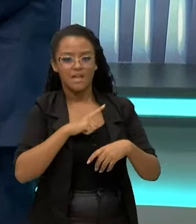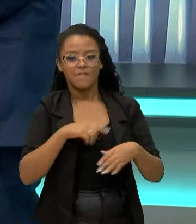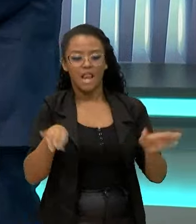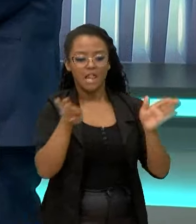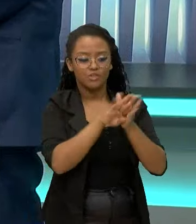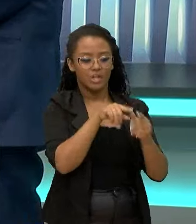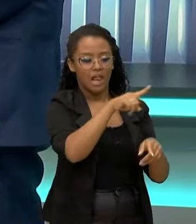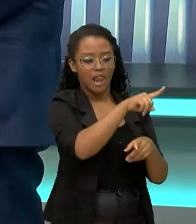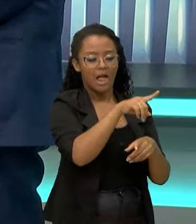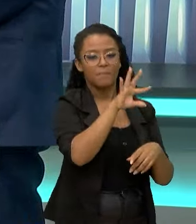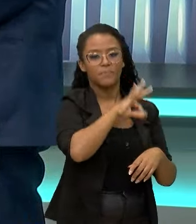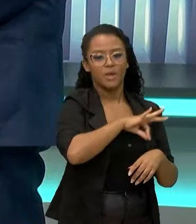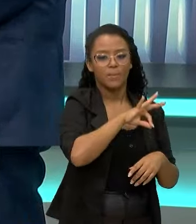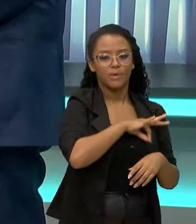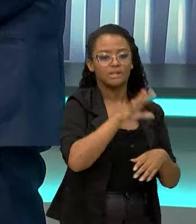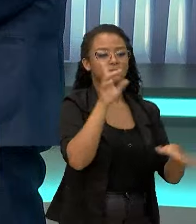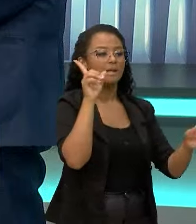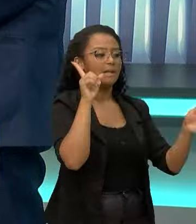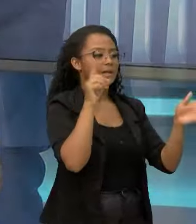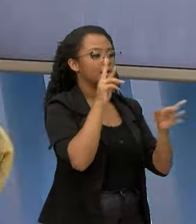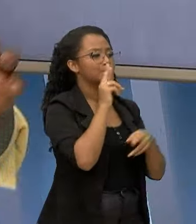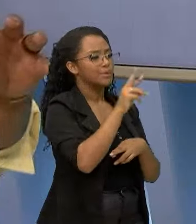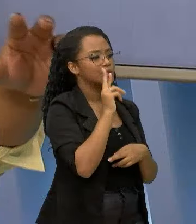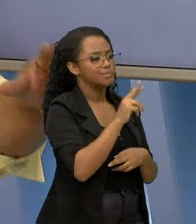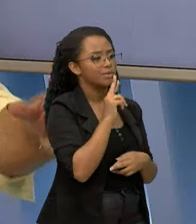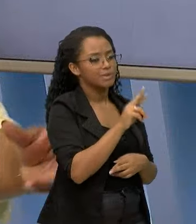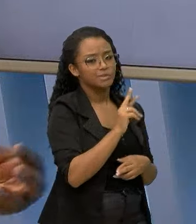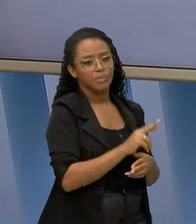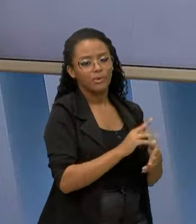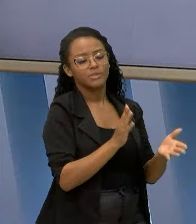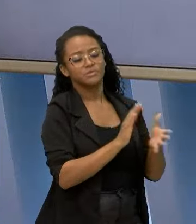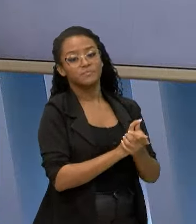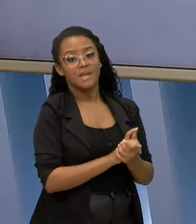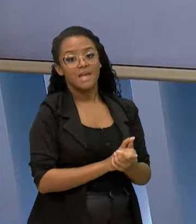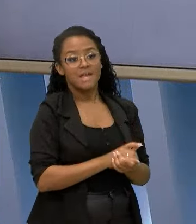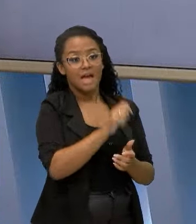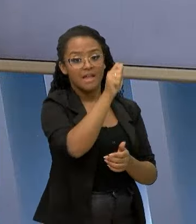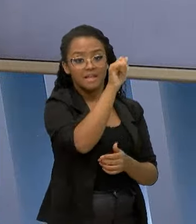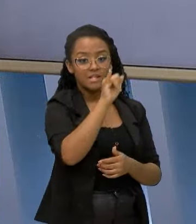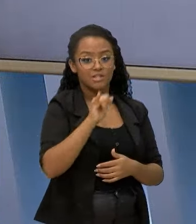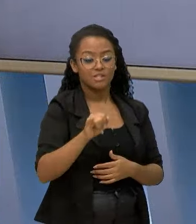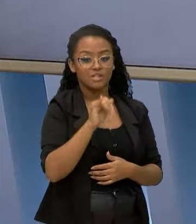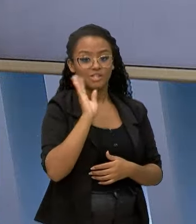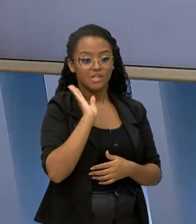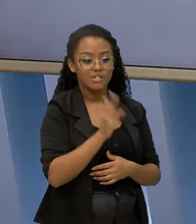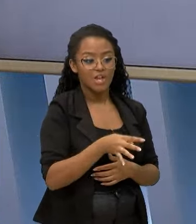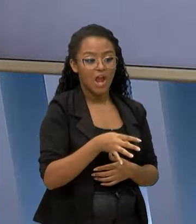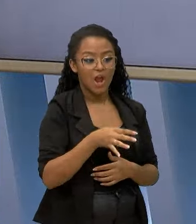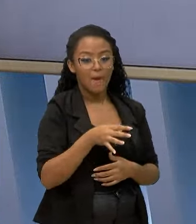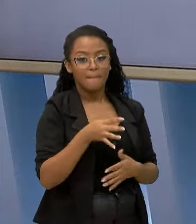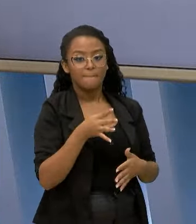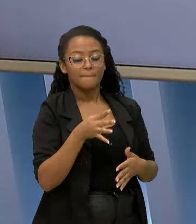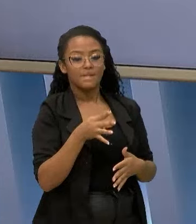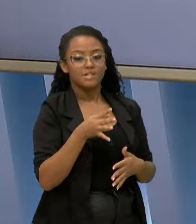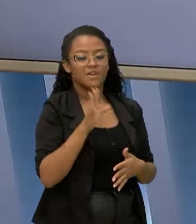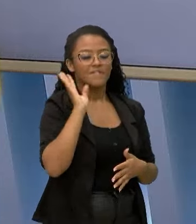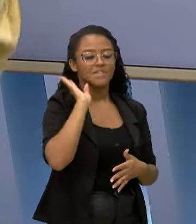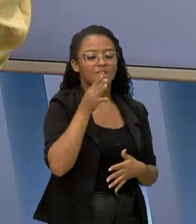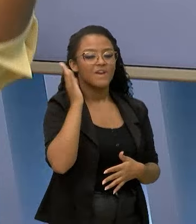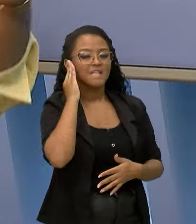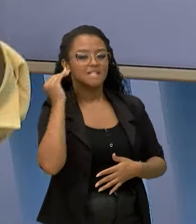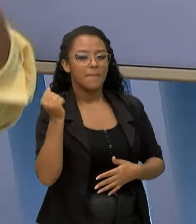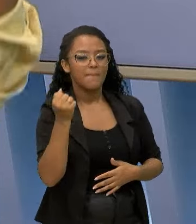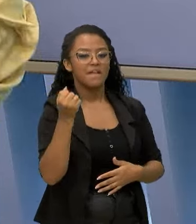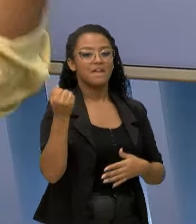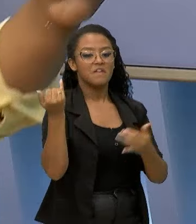questionário, quem é o agressor, o nome dela, os dados dela, a inteligência artificial já puxa. Esse cara já bateu em outra pessoa, essa mulher,